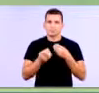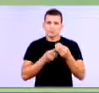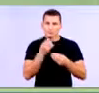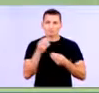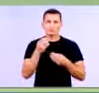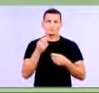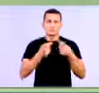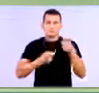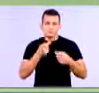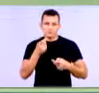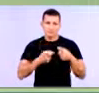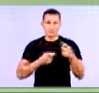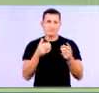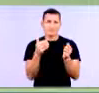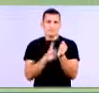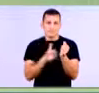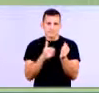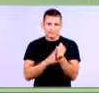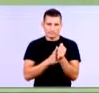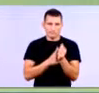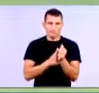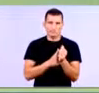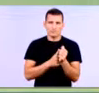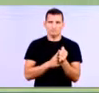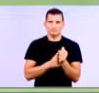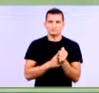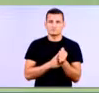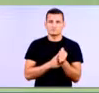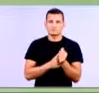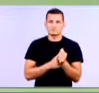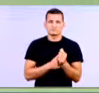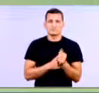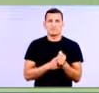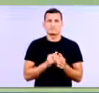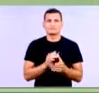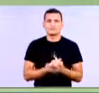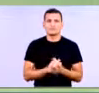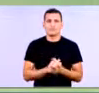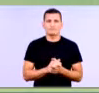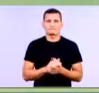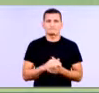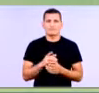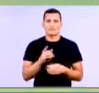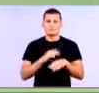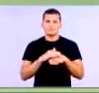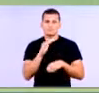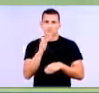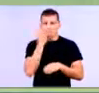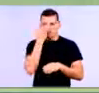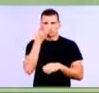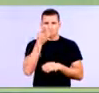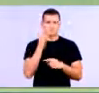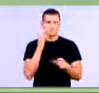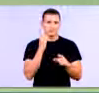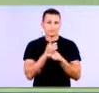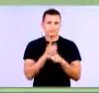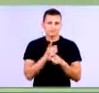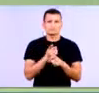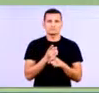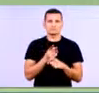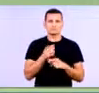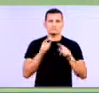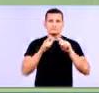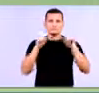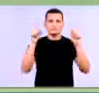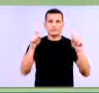de senhas. Que uma vez definido isso, fica mais fácil você identificar o funcionário que poderá